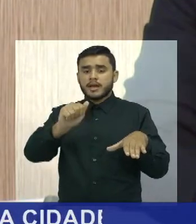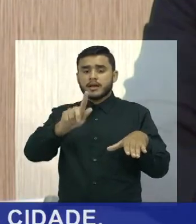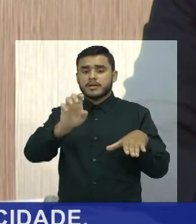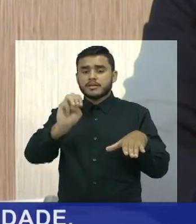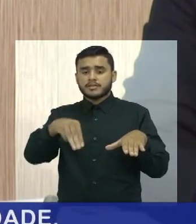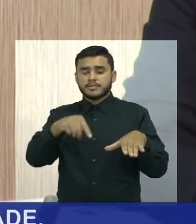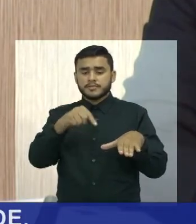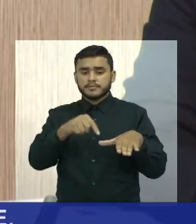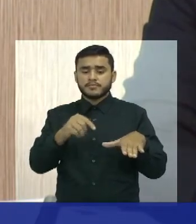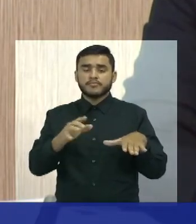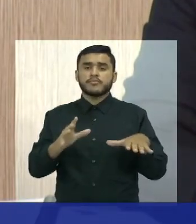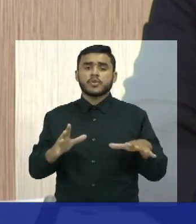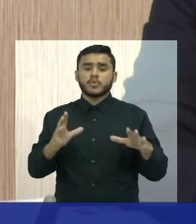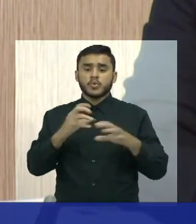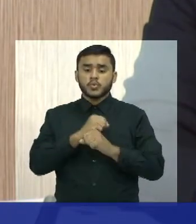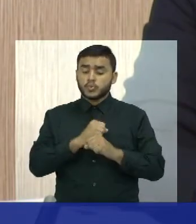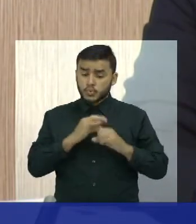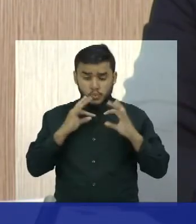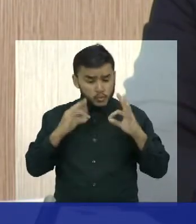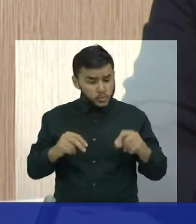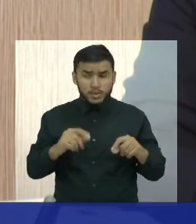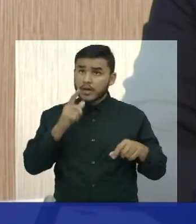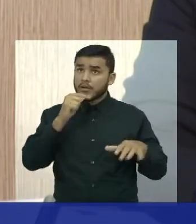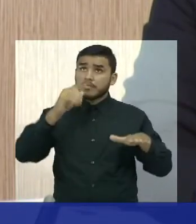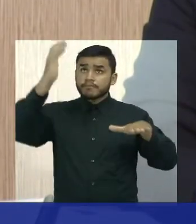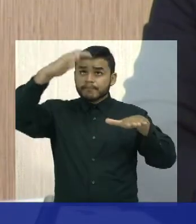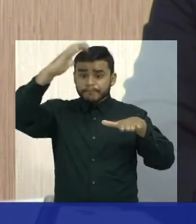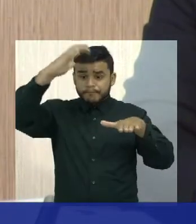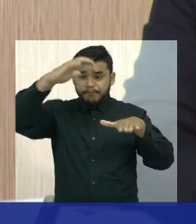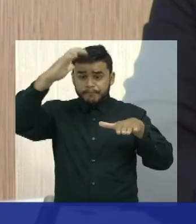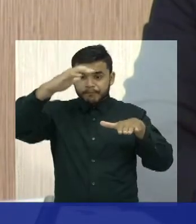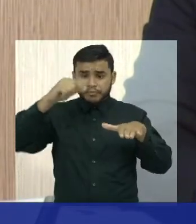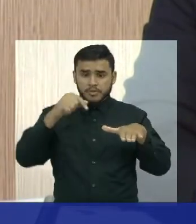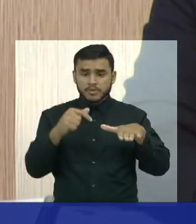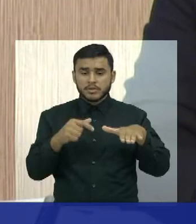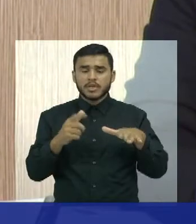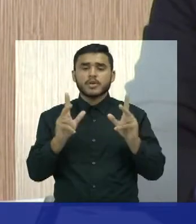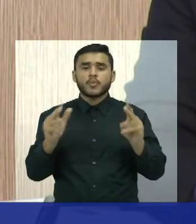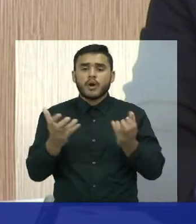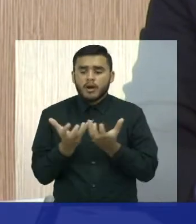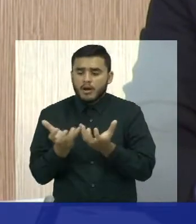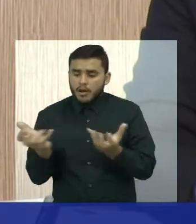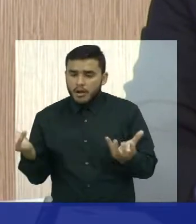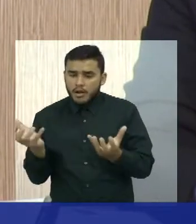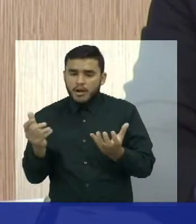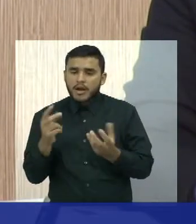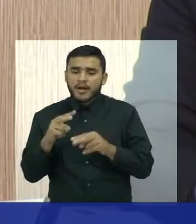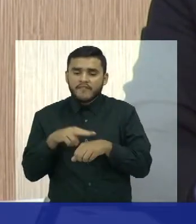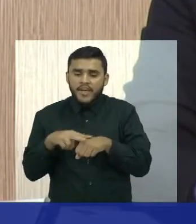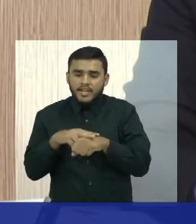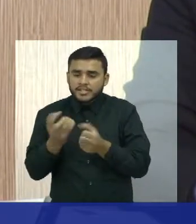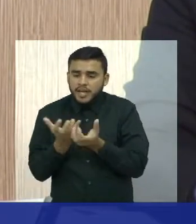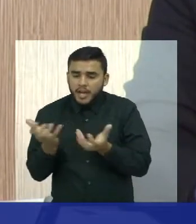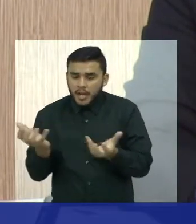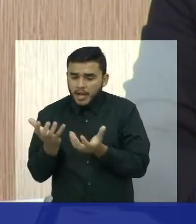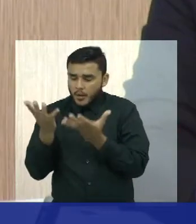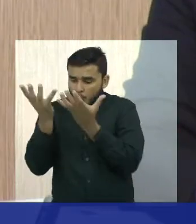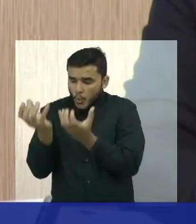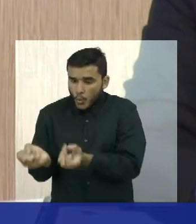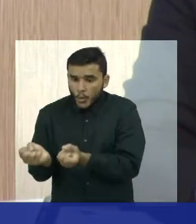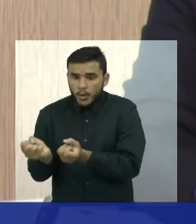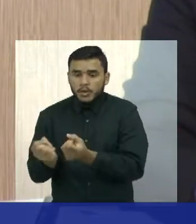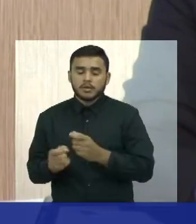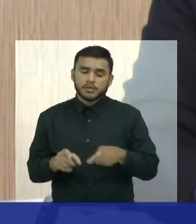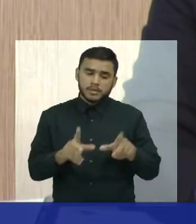até 100%, ou seja, a mesma permeabilidade que eu tenho com a grama, eu vou ter com o piso. Isso importa